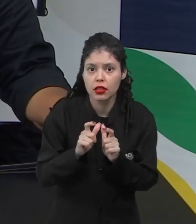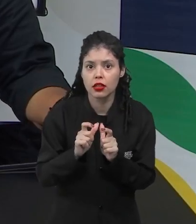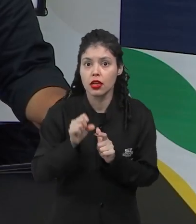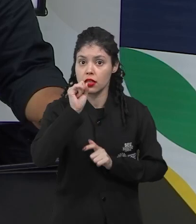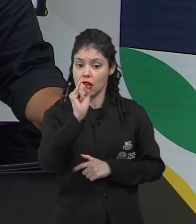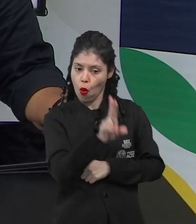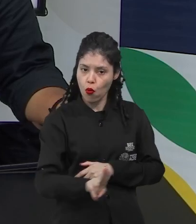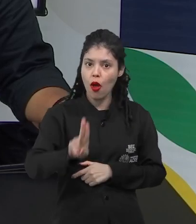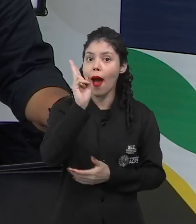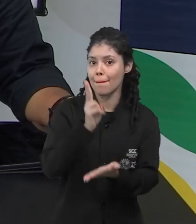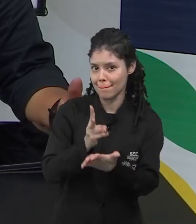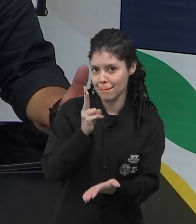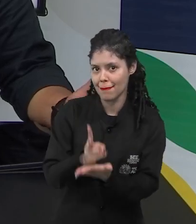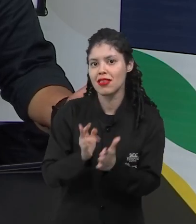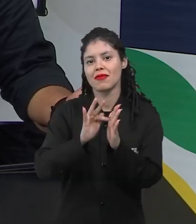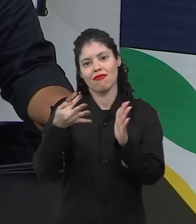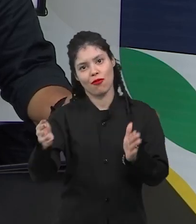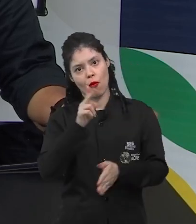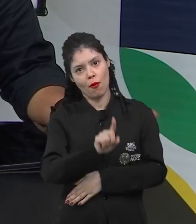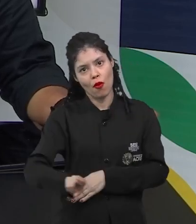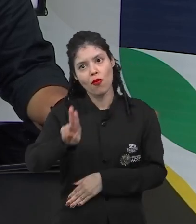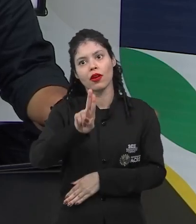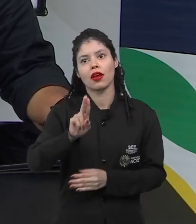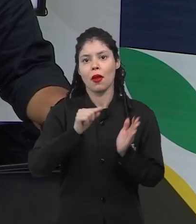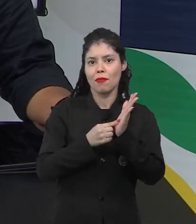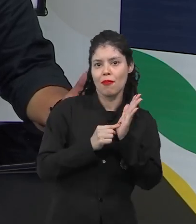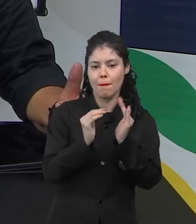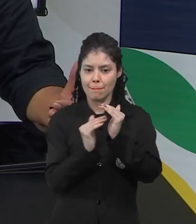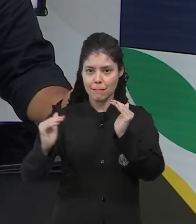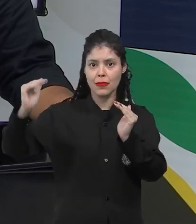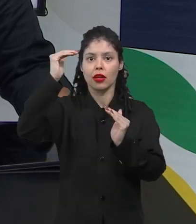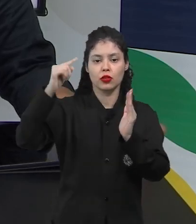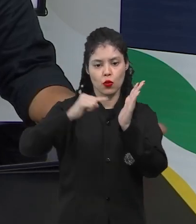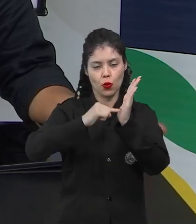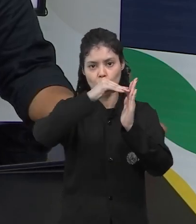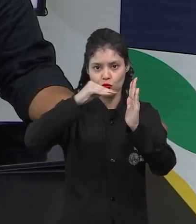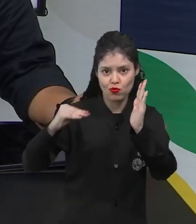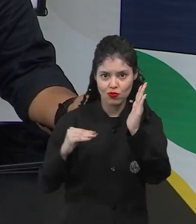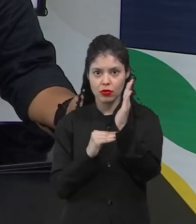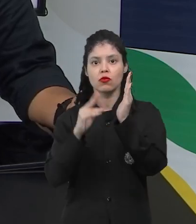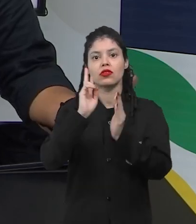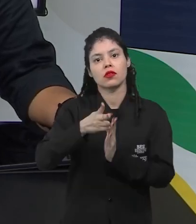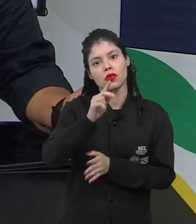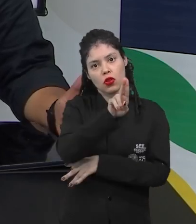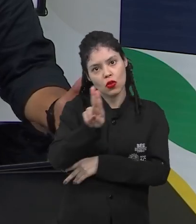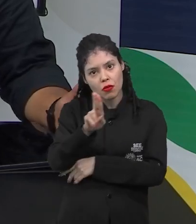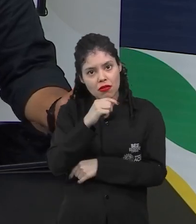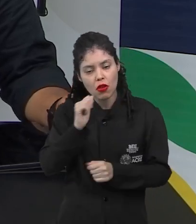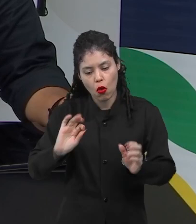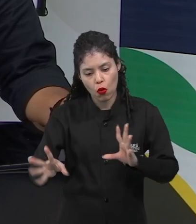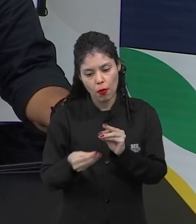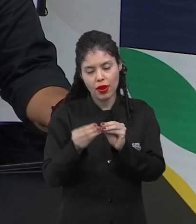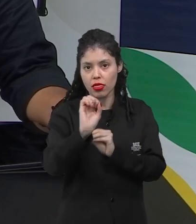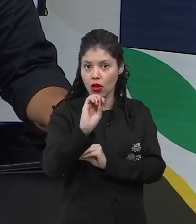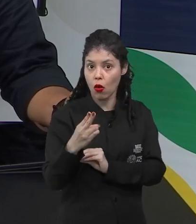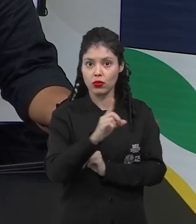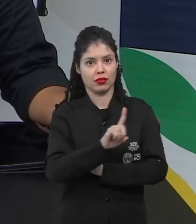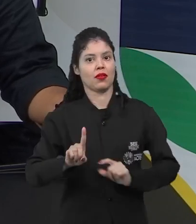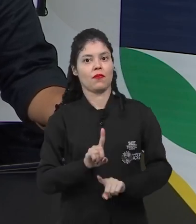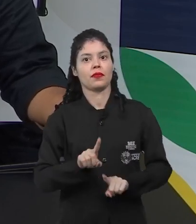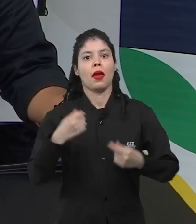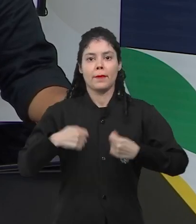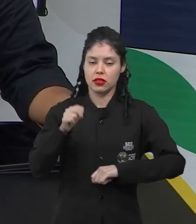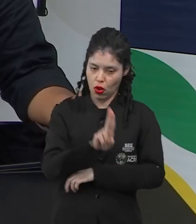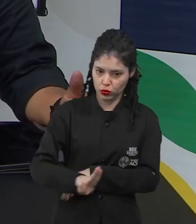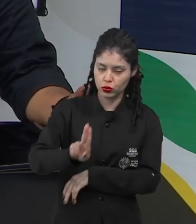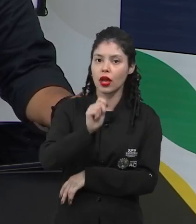você vai usar as mesmas fórmulas para ponto de máximo e ponto de mínimo, tá bom? Não importa se a função polinomial é completa ou incompleta, você vai continuar